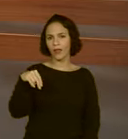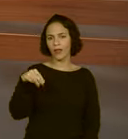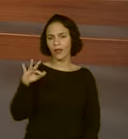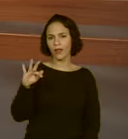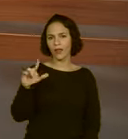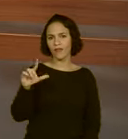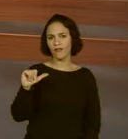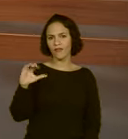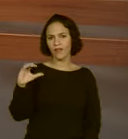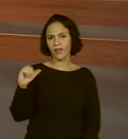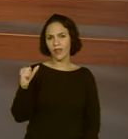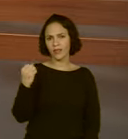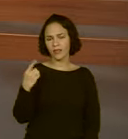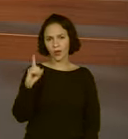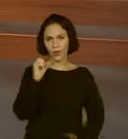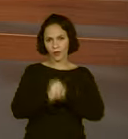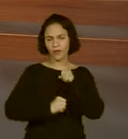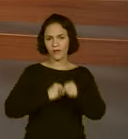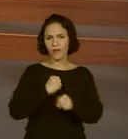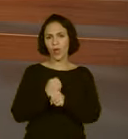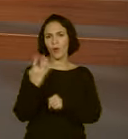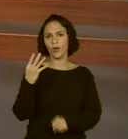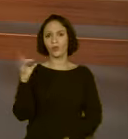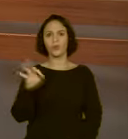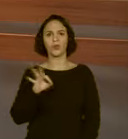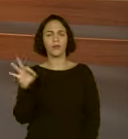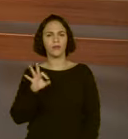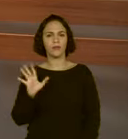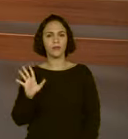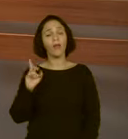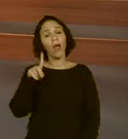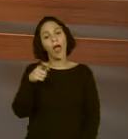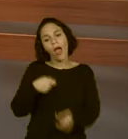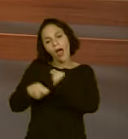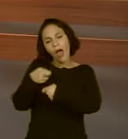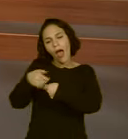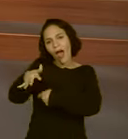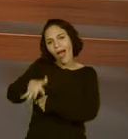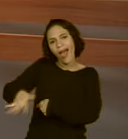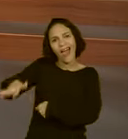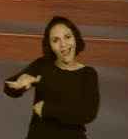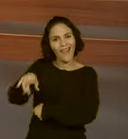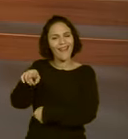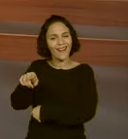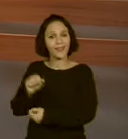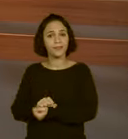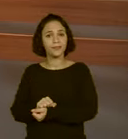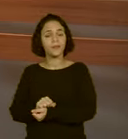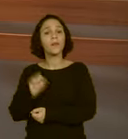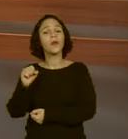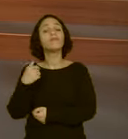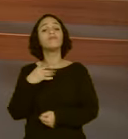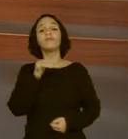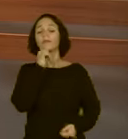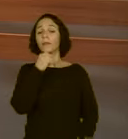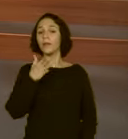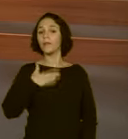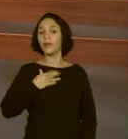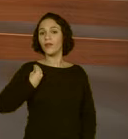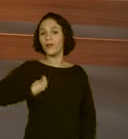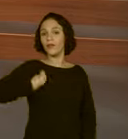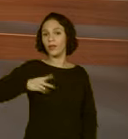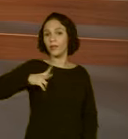de 4%. Isso são estimativas econômicas, né? Eu posso fazer uma estimativa para a minha vida